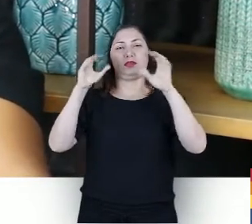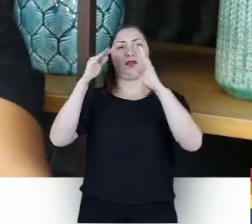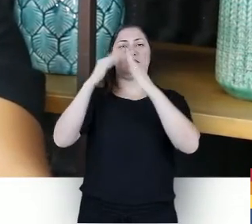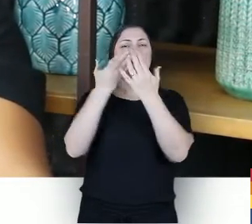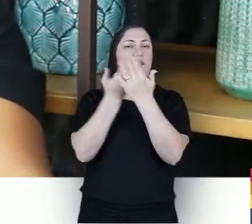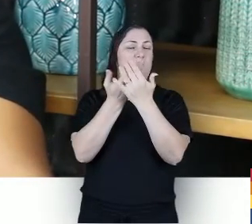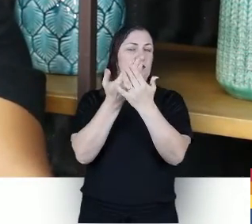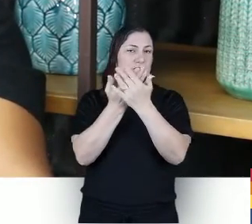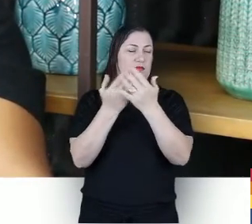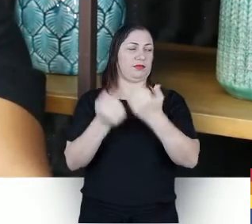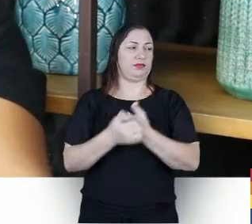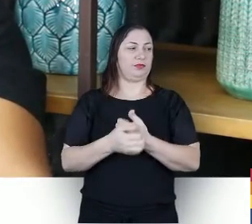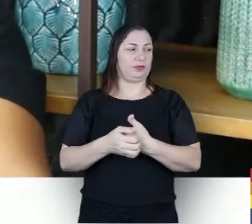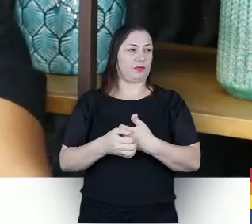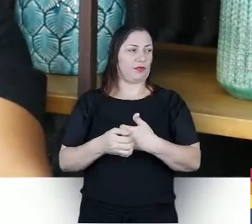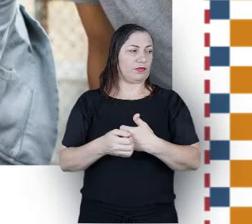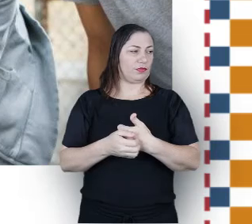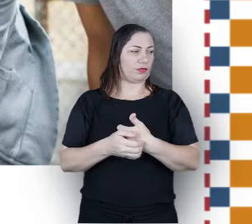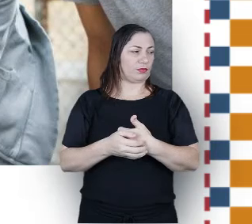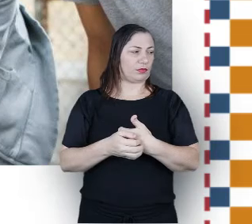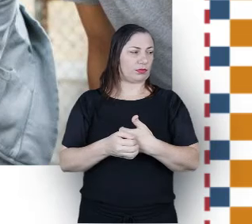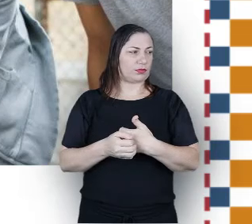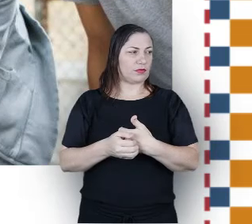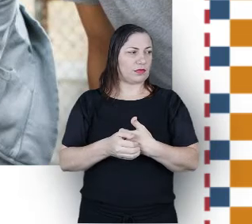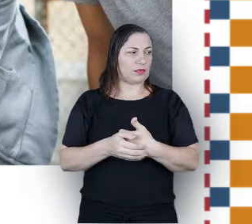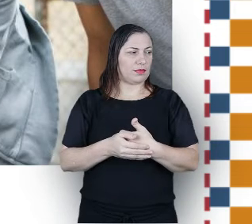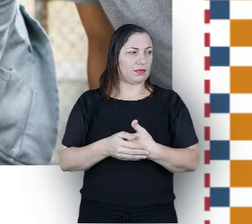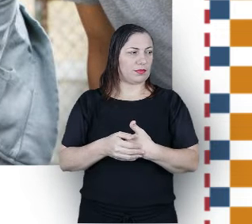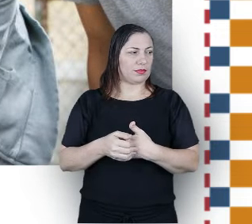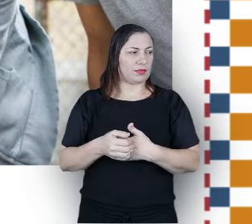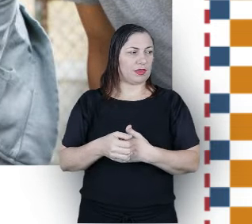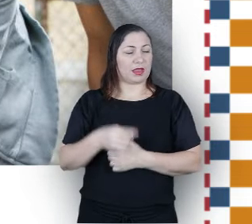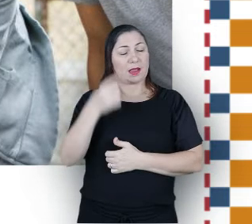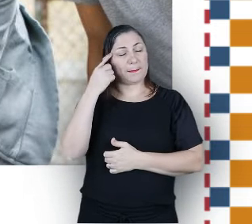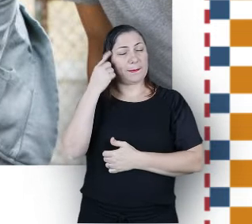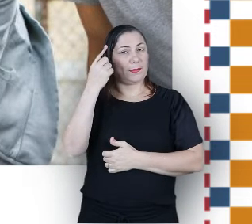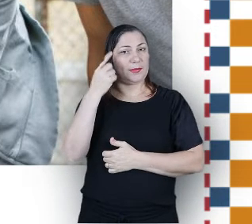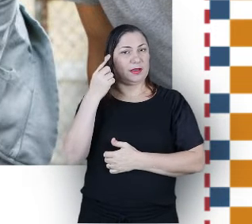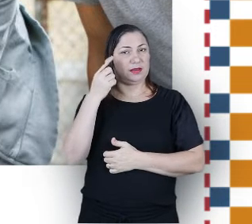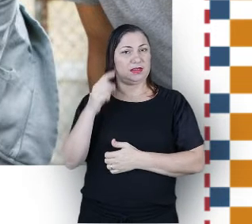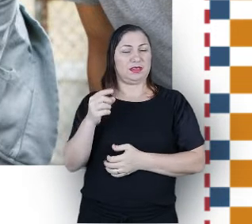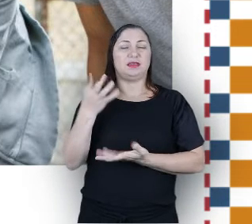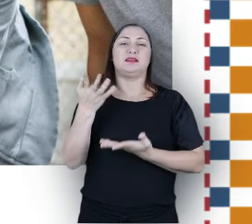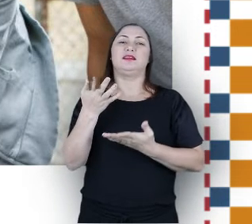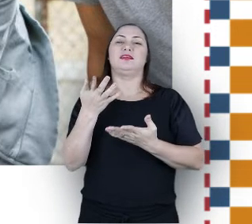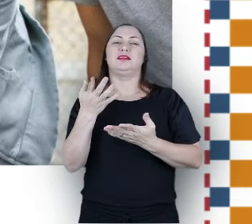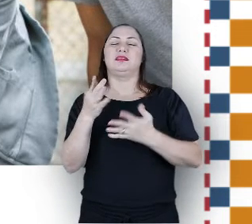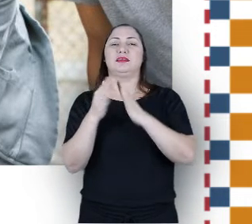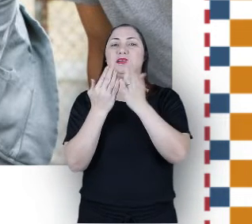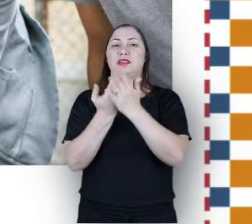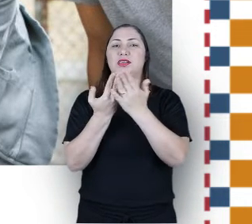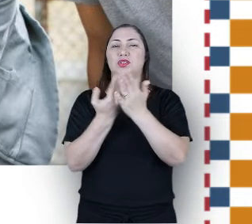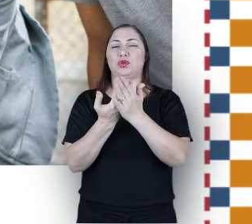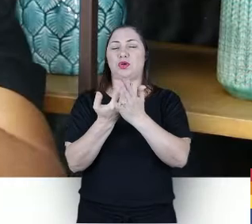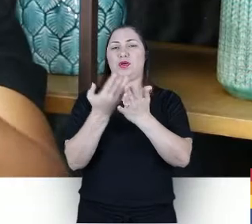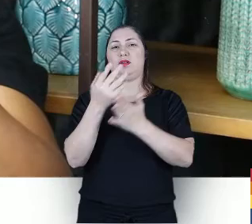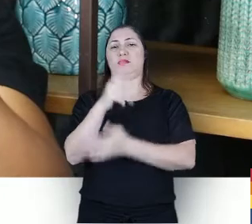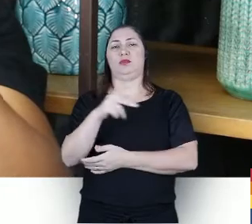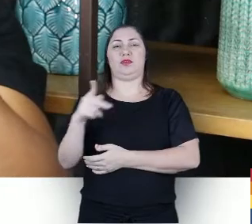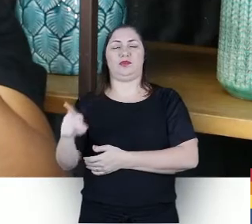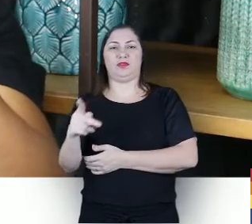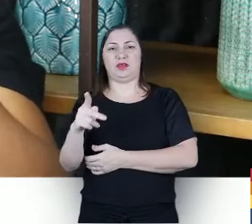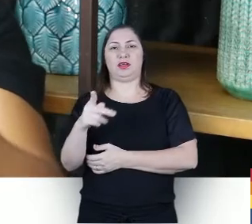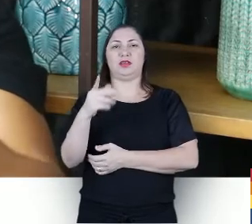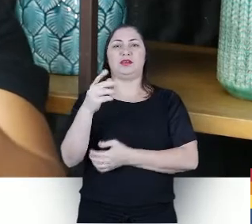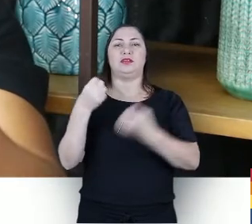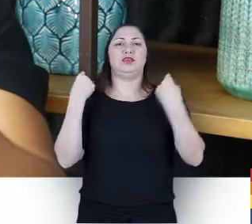sentido, a gente se pergunta qual é o papel, então, da educação física escolar, né? Então, a